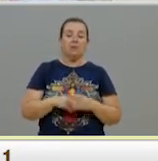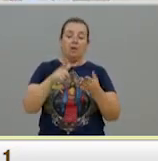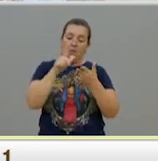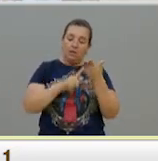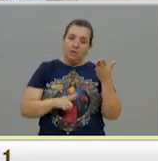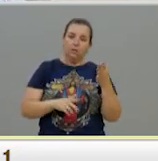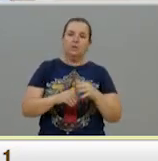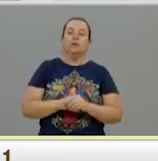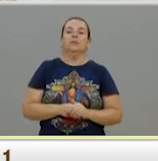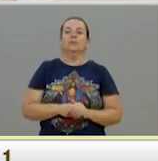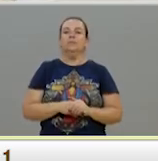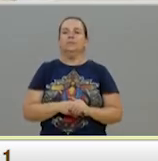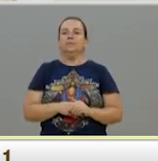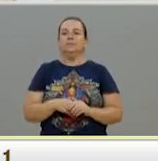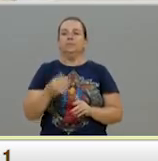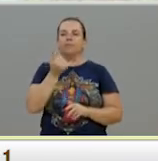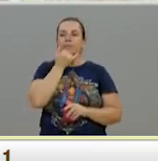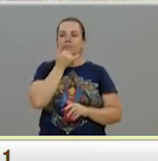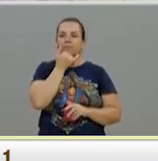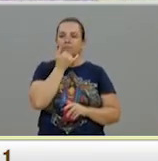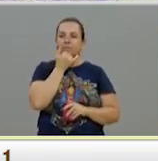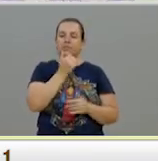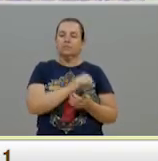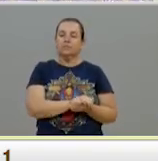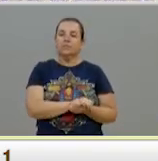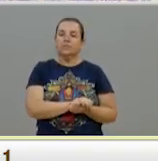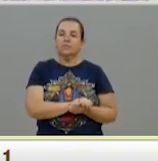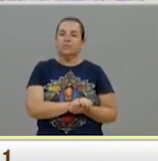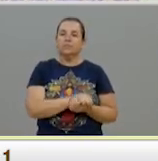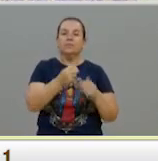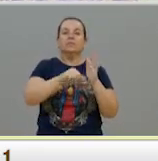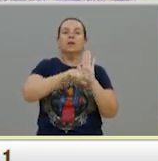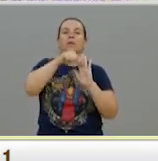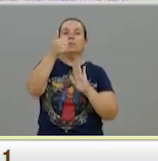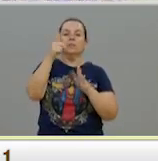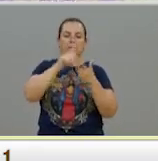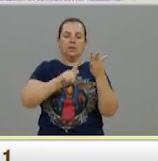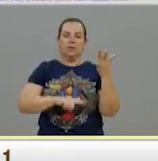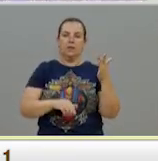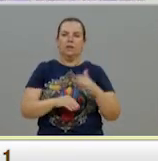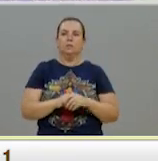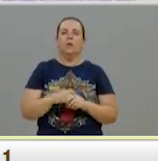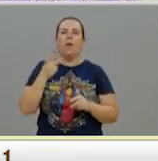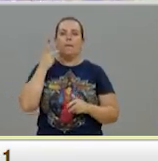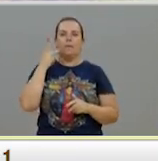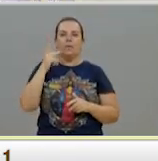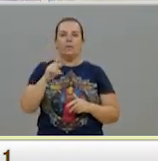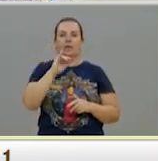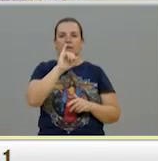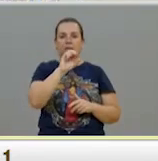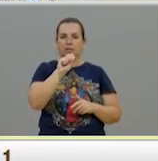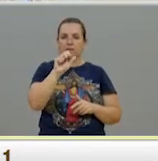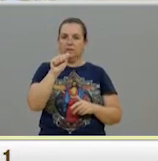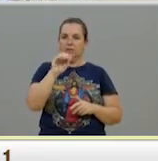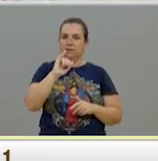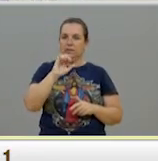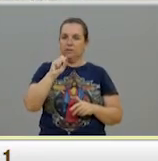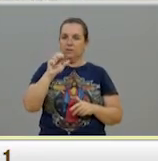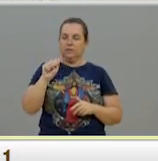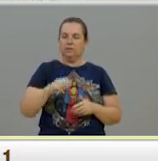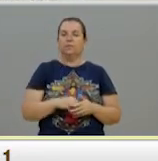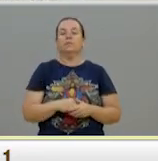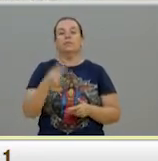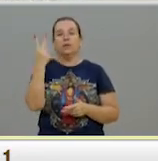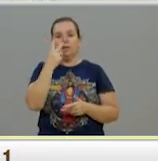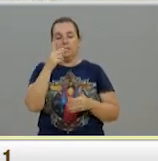o vosso Deus, perdão, é o segundo, a primeira leitura do profeta Isaías, e a